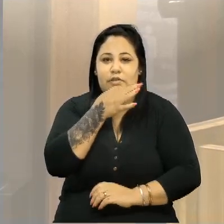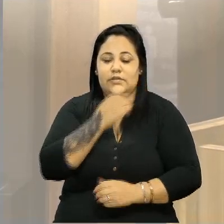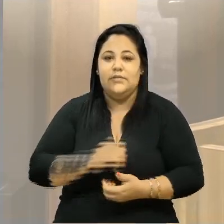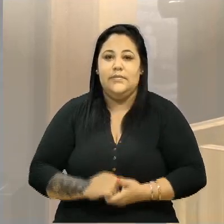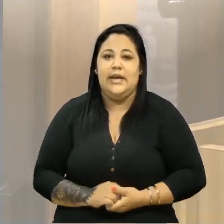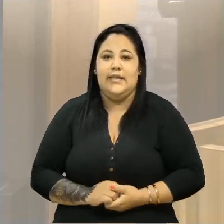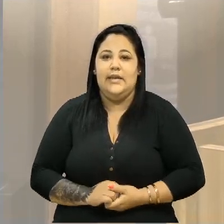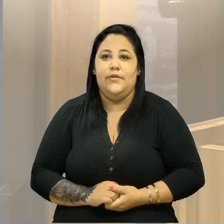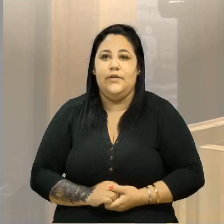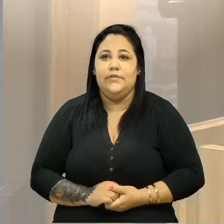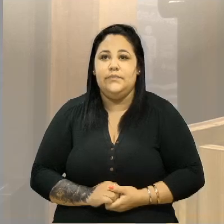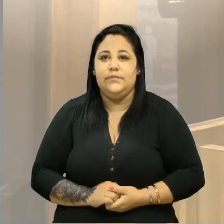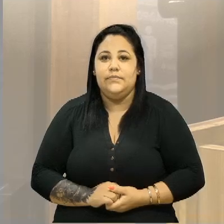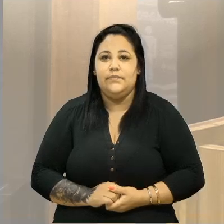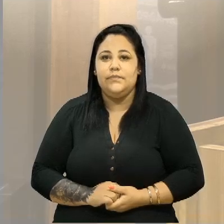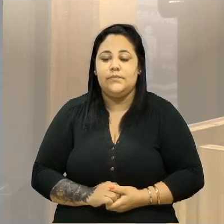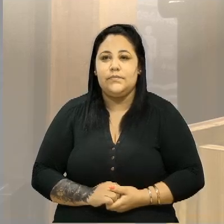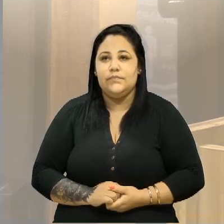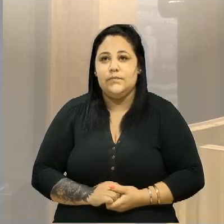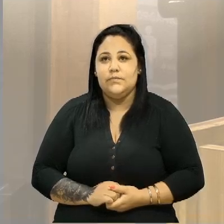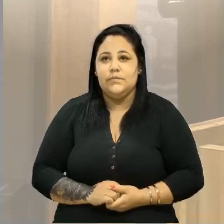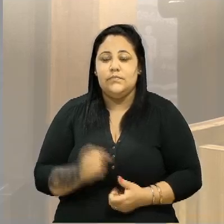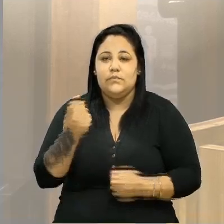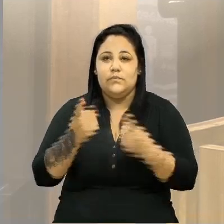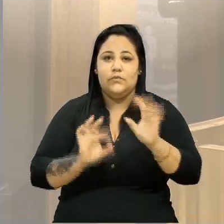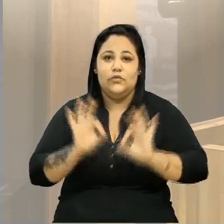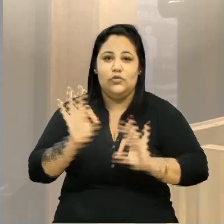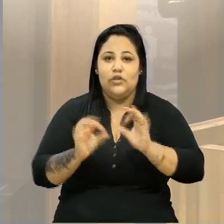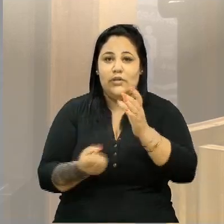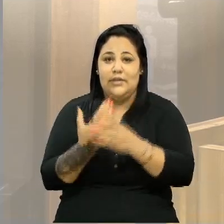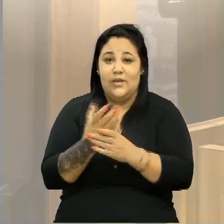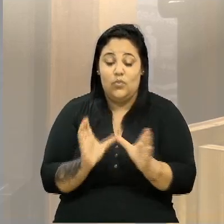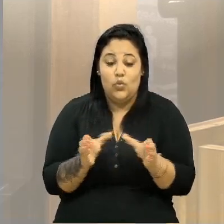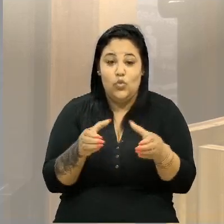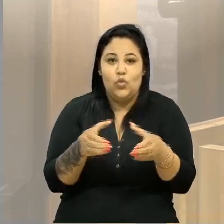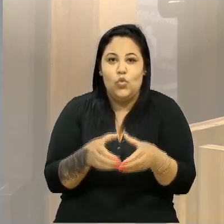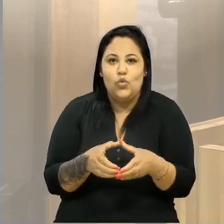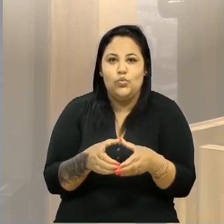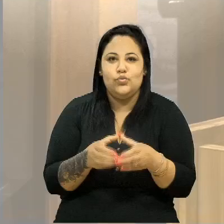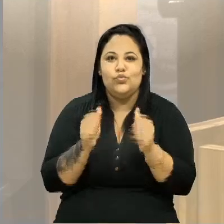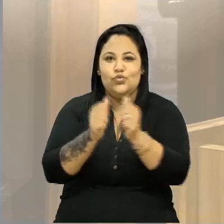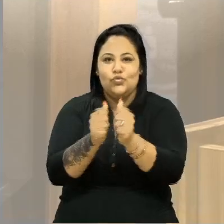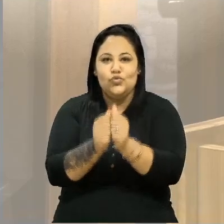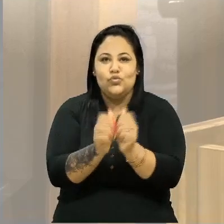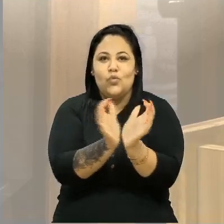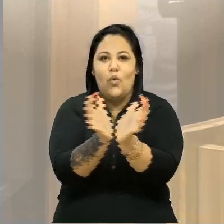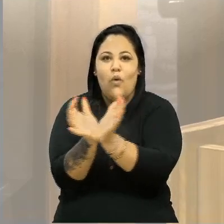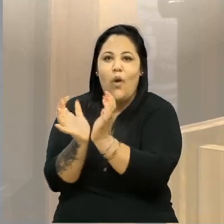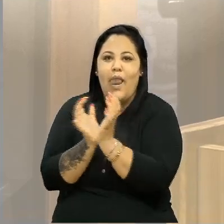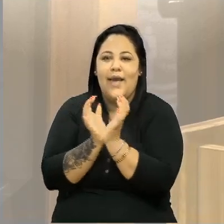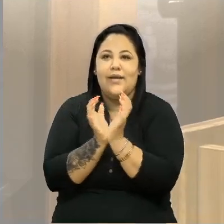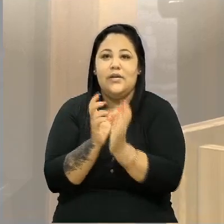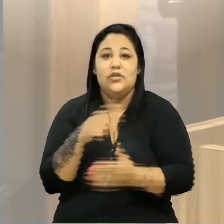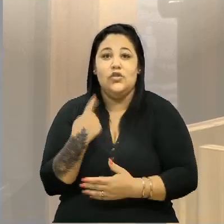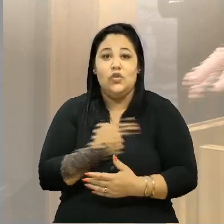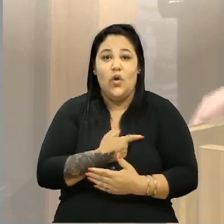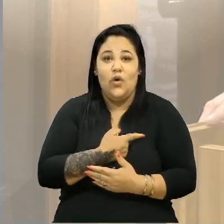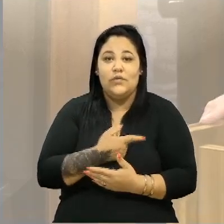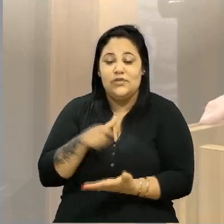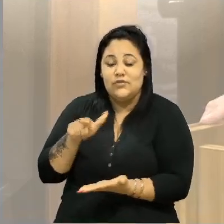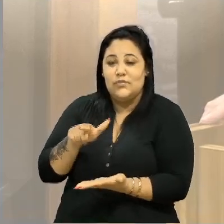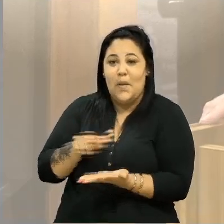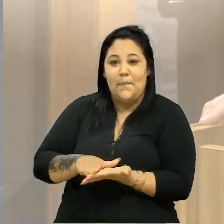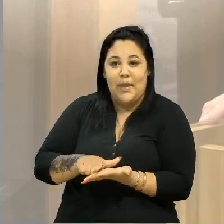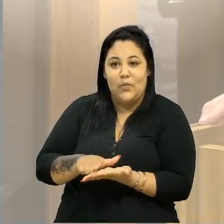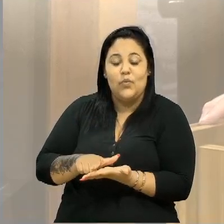alguns projetos que foram de autoria coletiva junto com colegas. Nós tiramos do papel, depois de